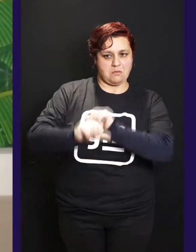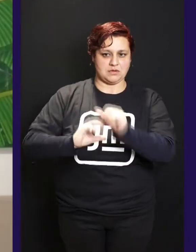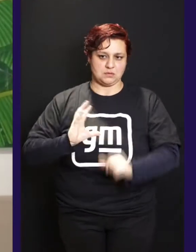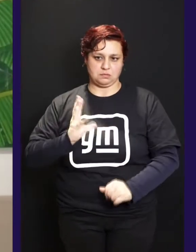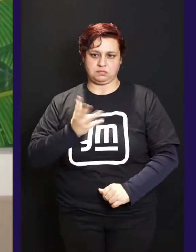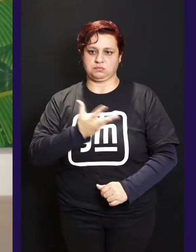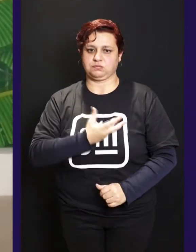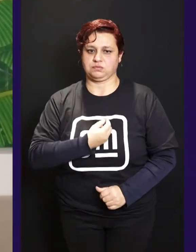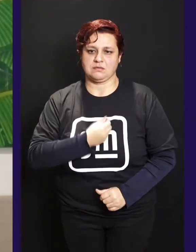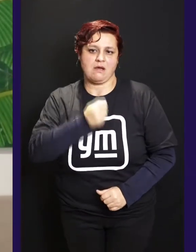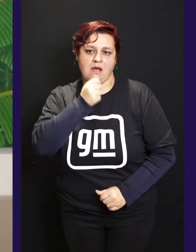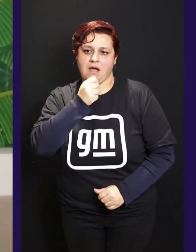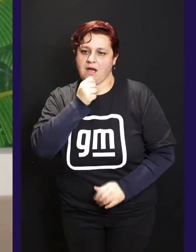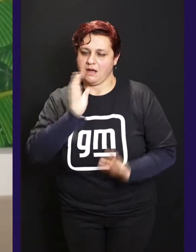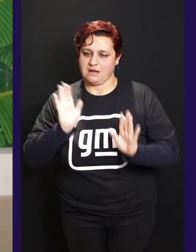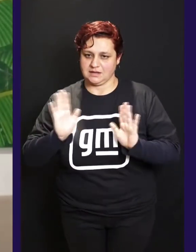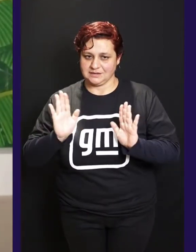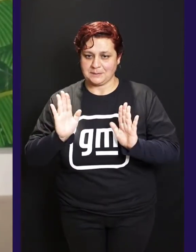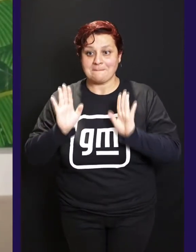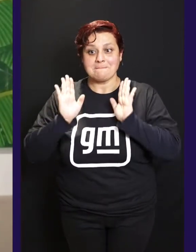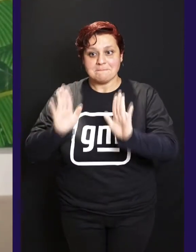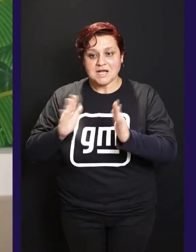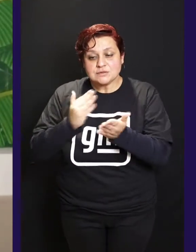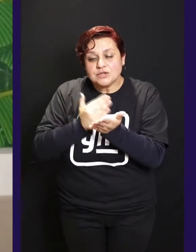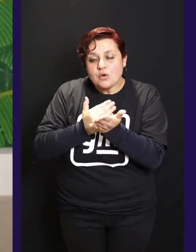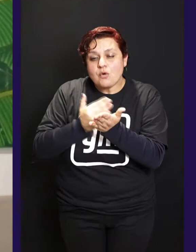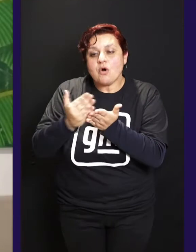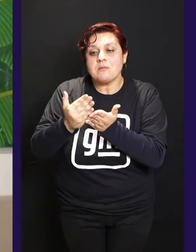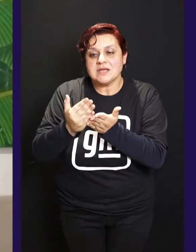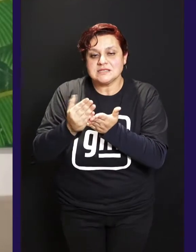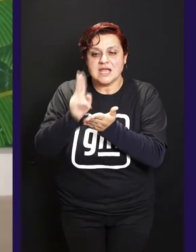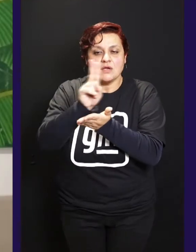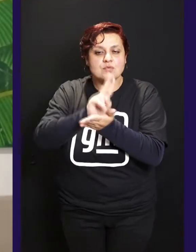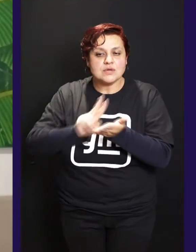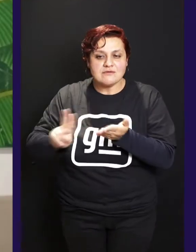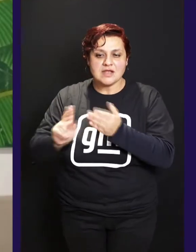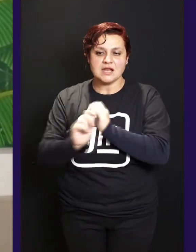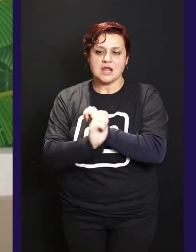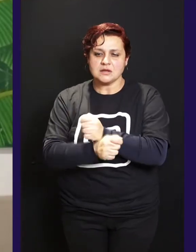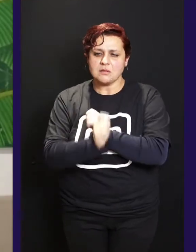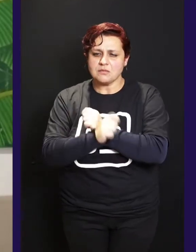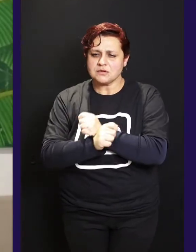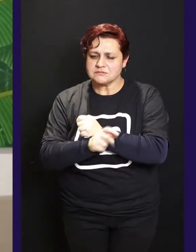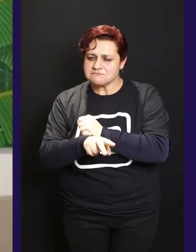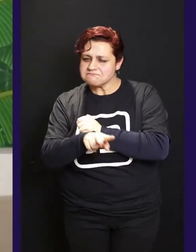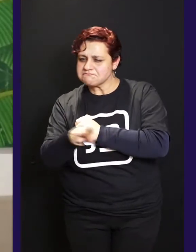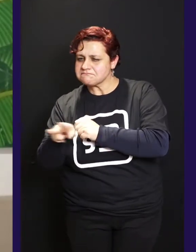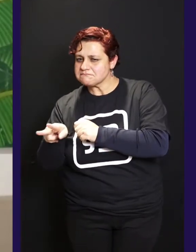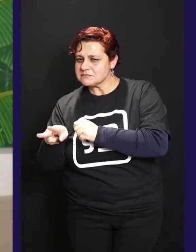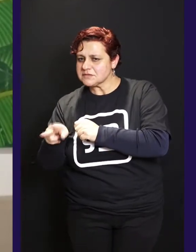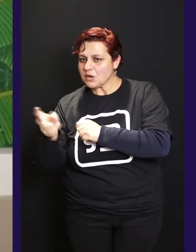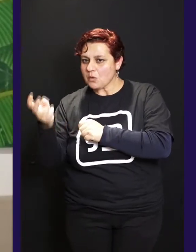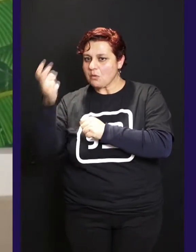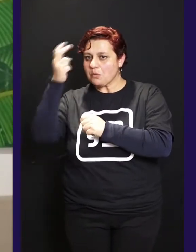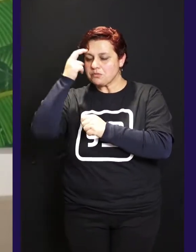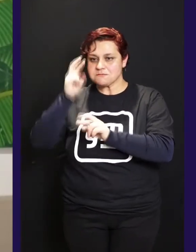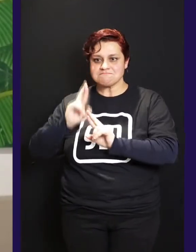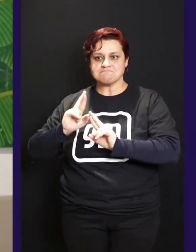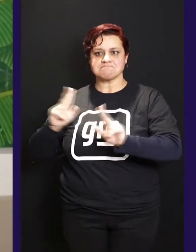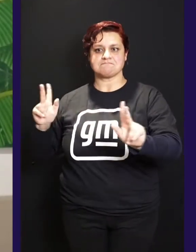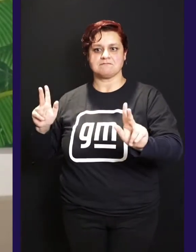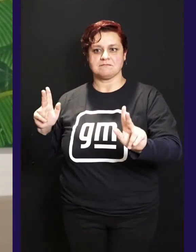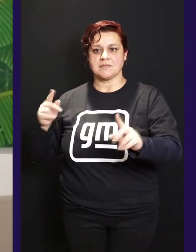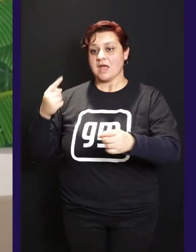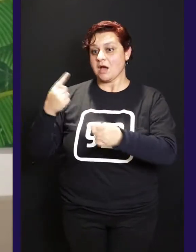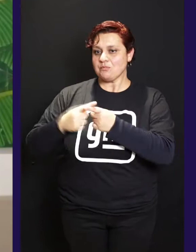na universidade, eu me deparei com uma cultura bem diferente da minha, sabe? Meus